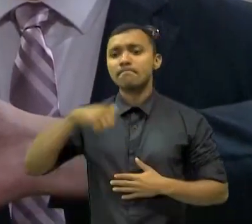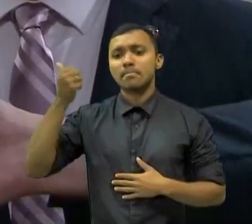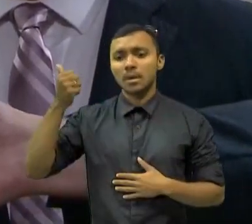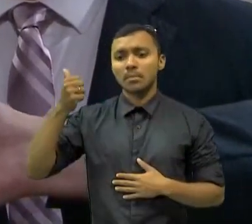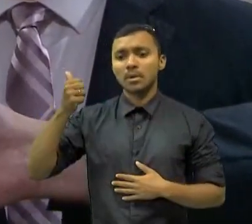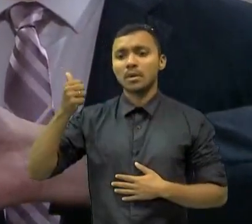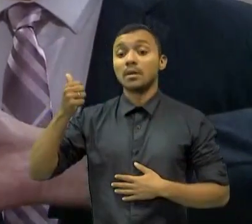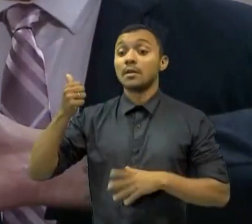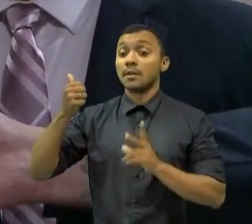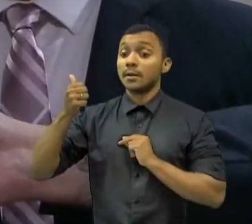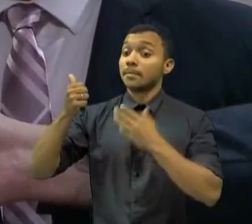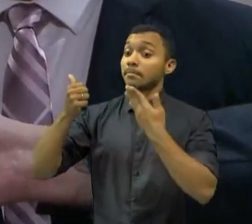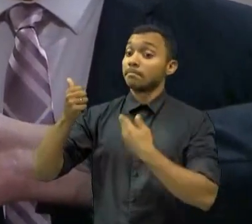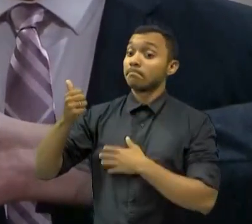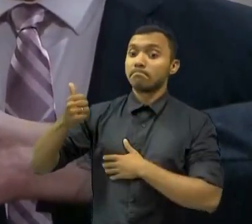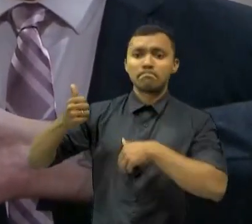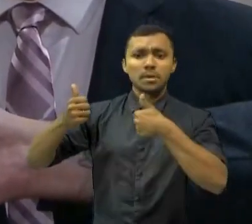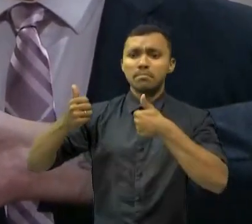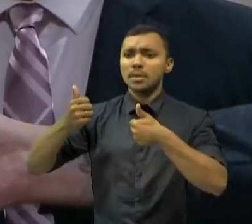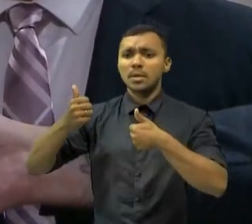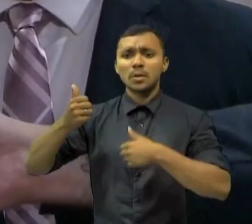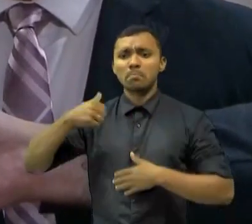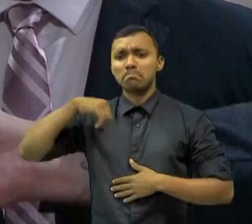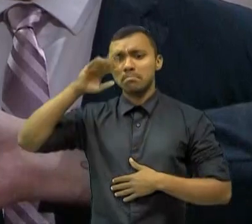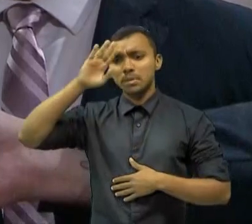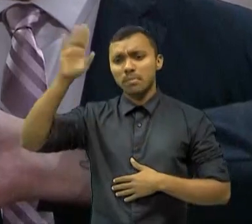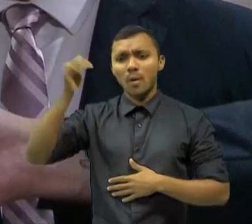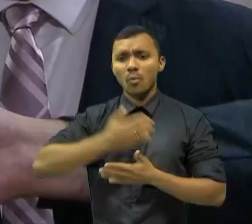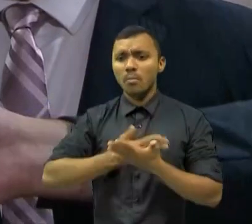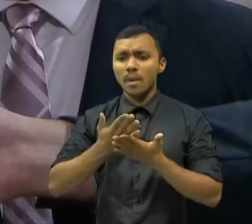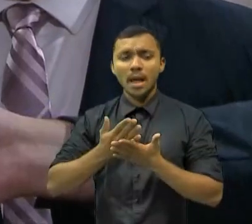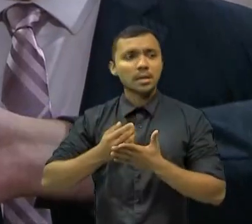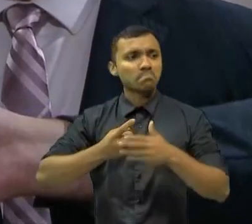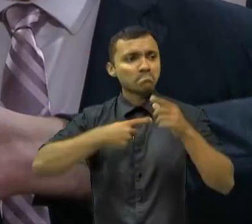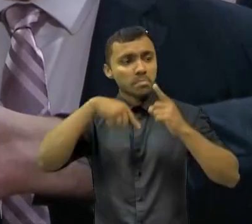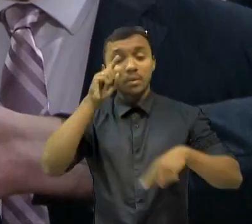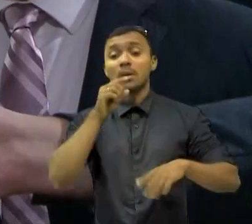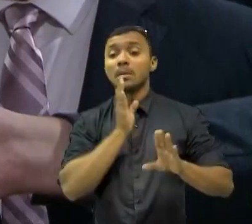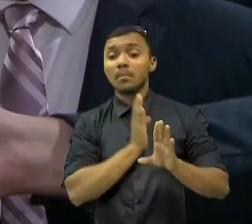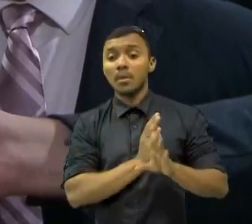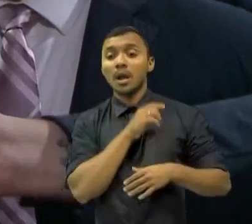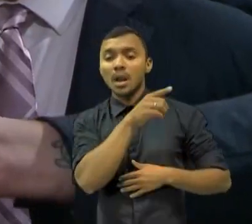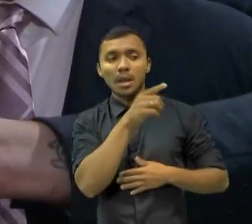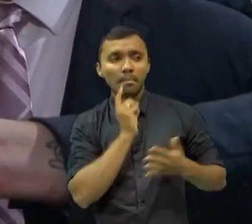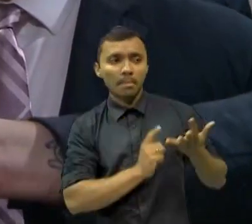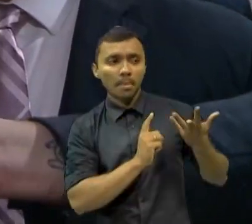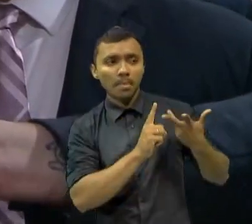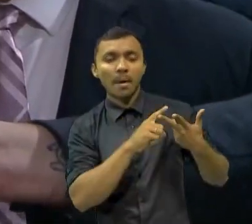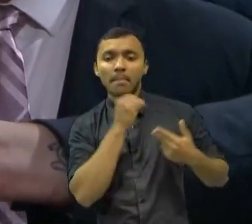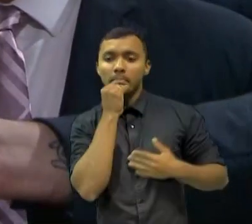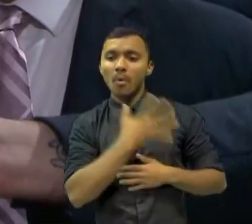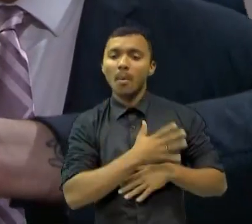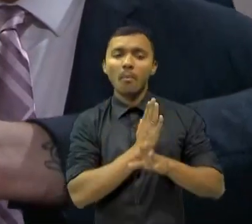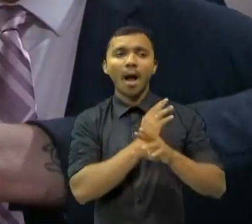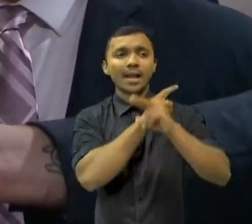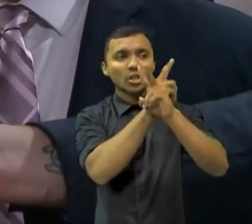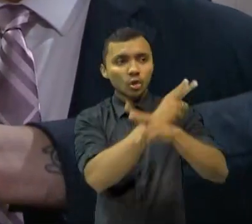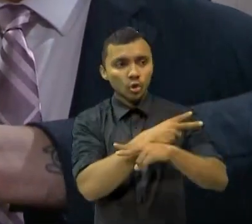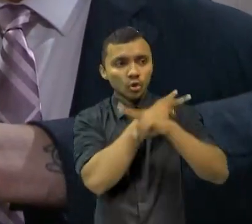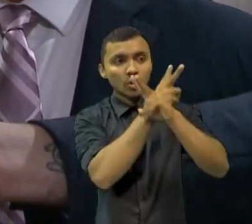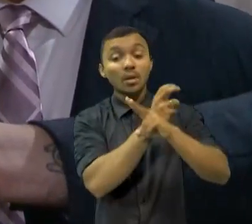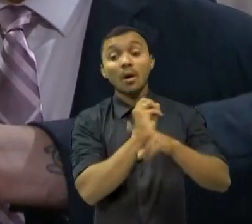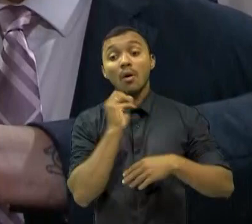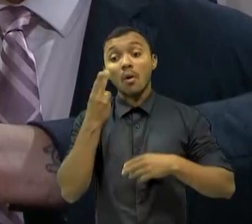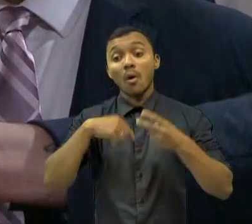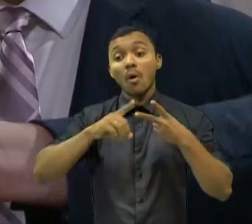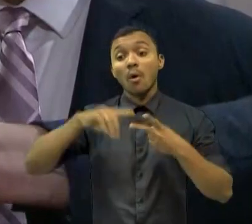está à frente dessa transformação, não só pelos seus ventos, como o sol, mas principalmente pelo porto que a gente